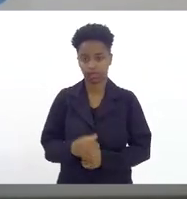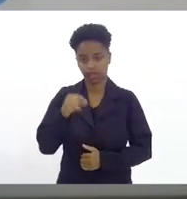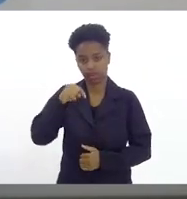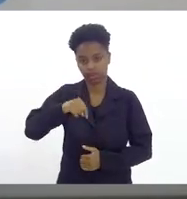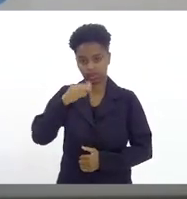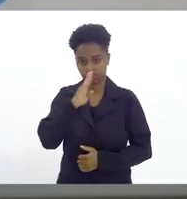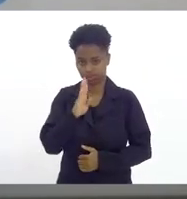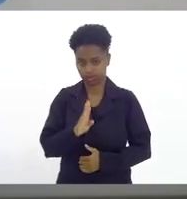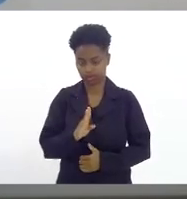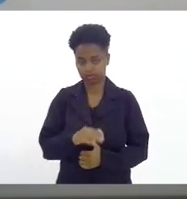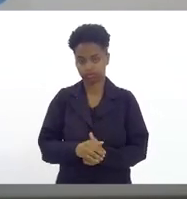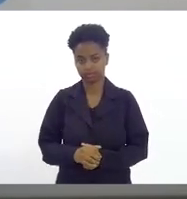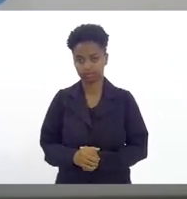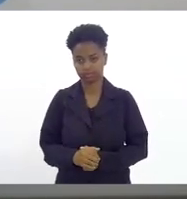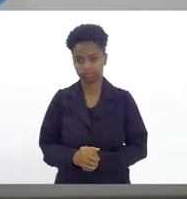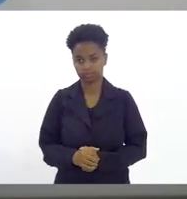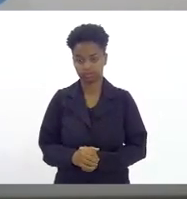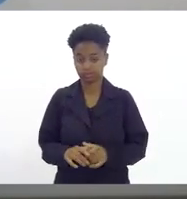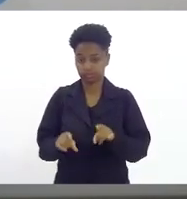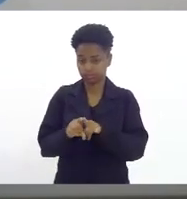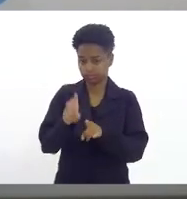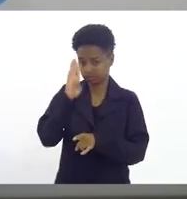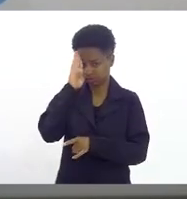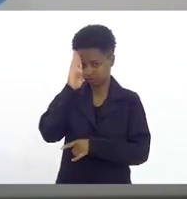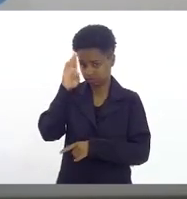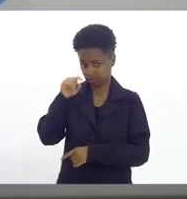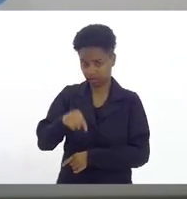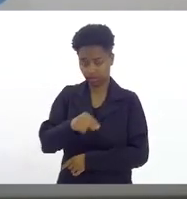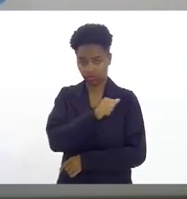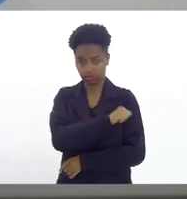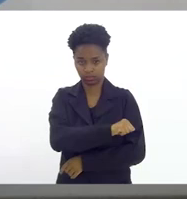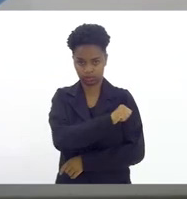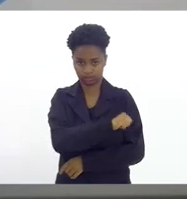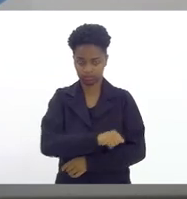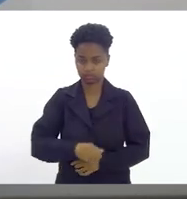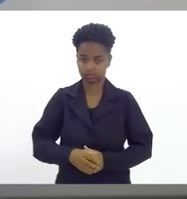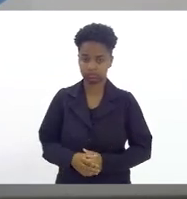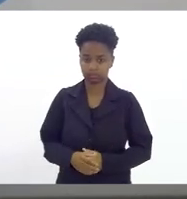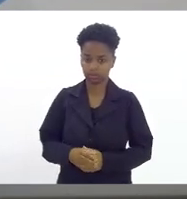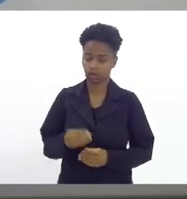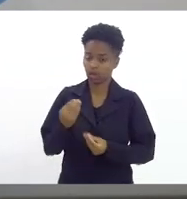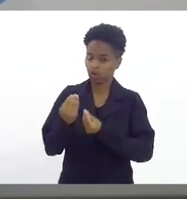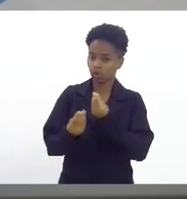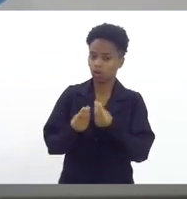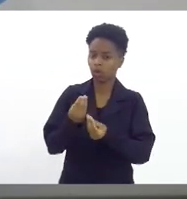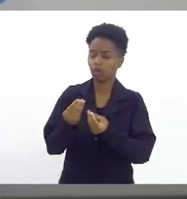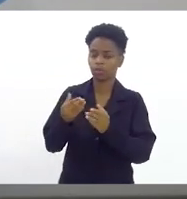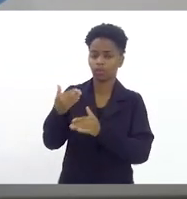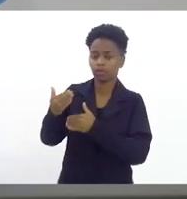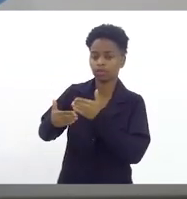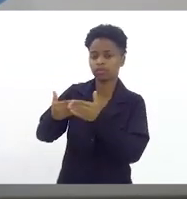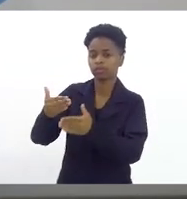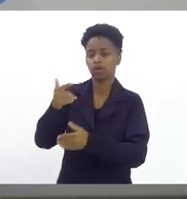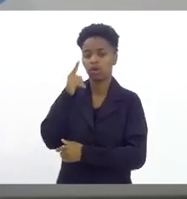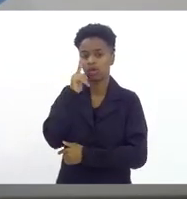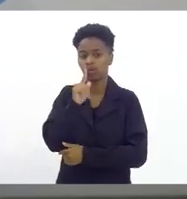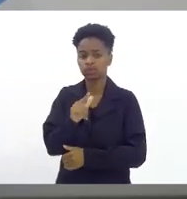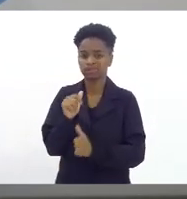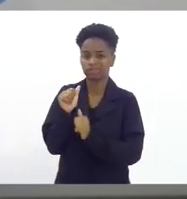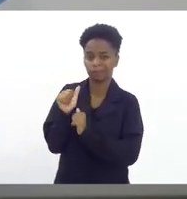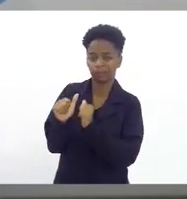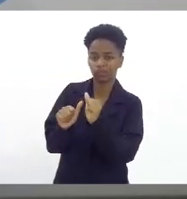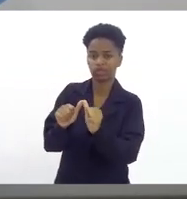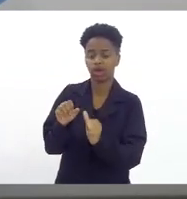Brasil especialmente no Rio de Janeiro como é que a gente avança para reverter Ou pelo